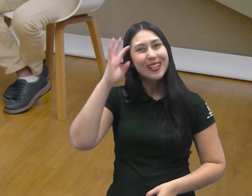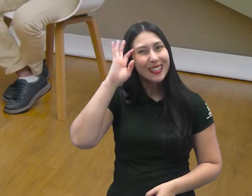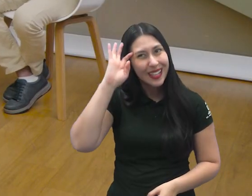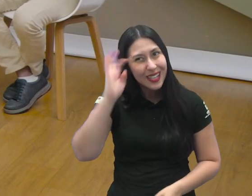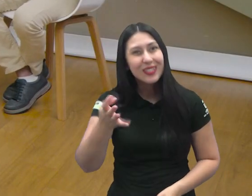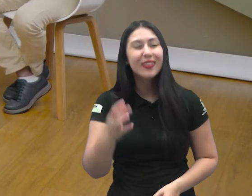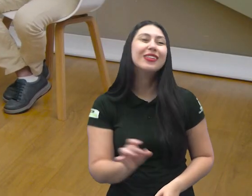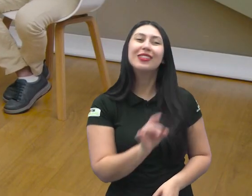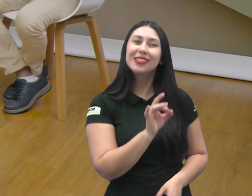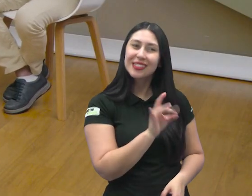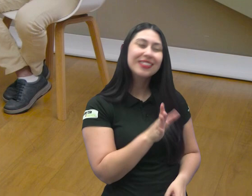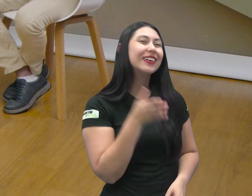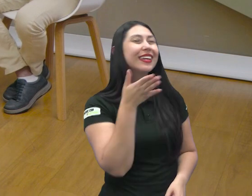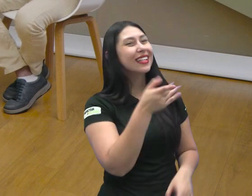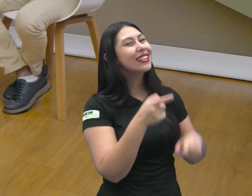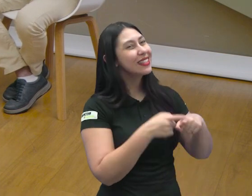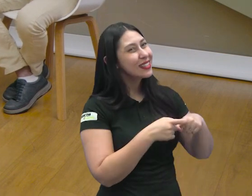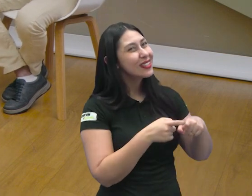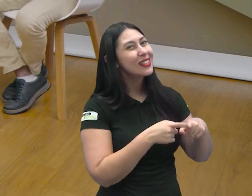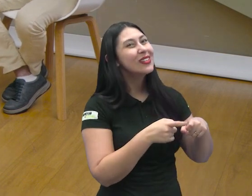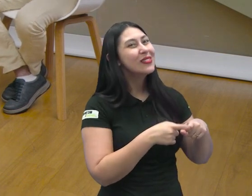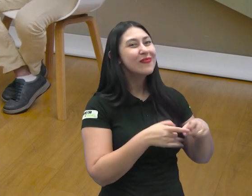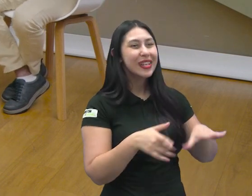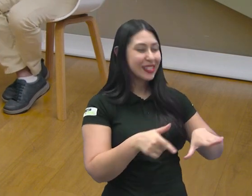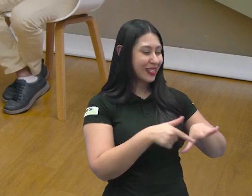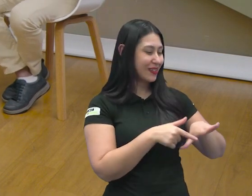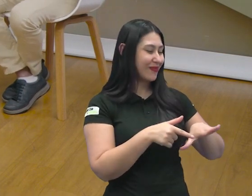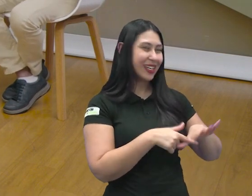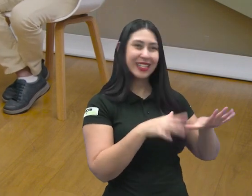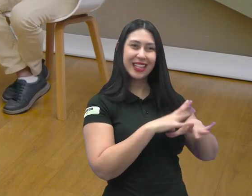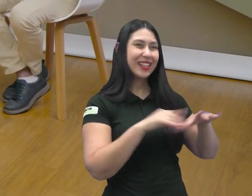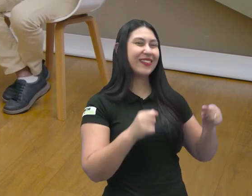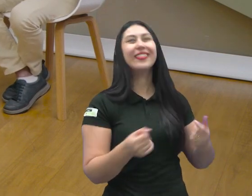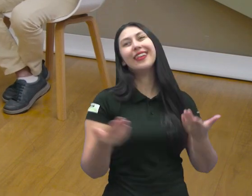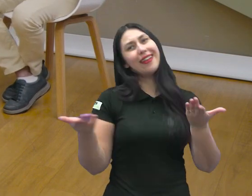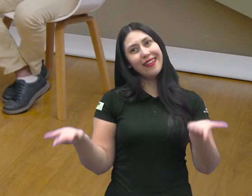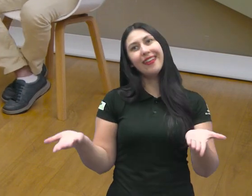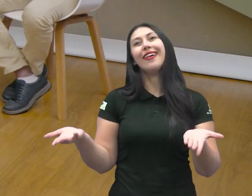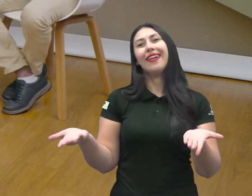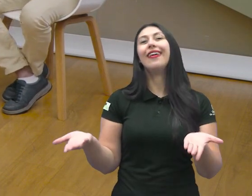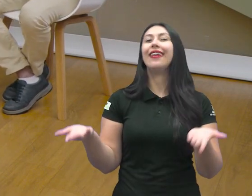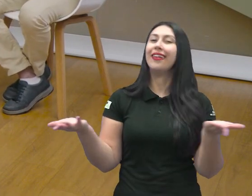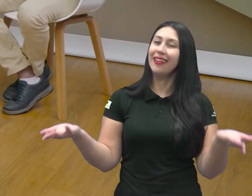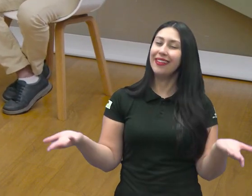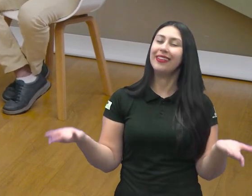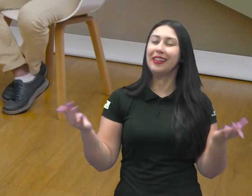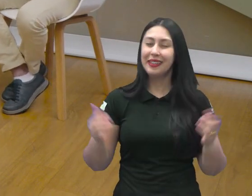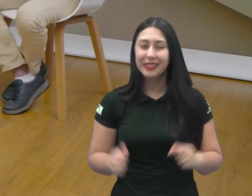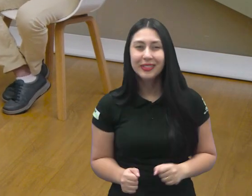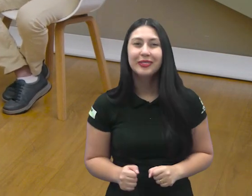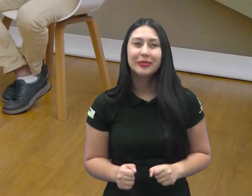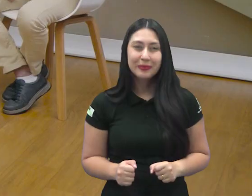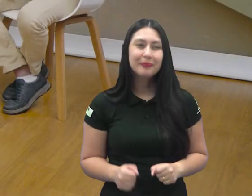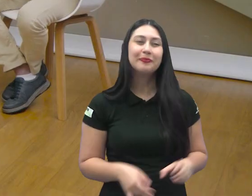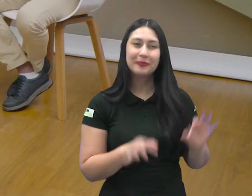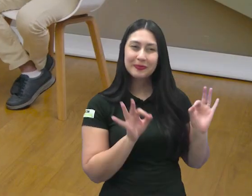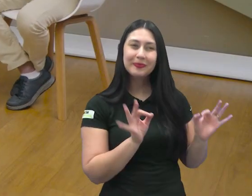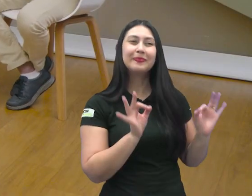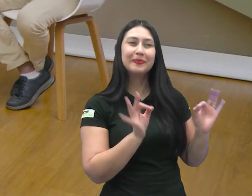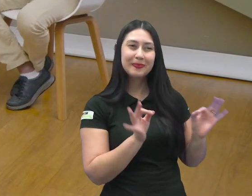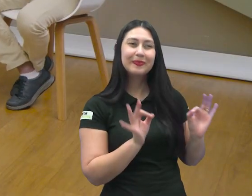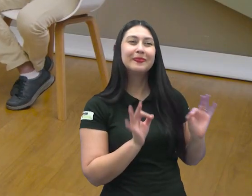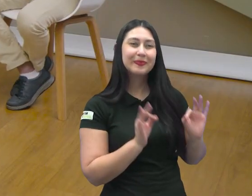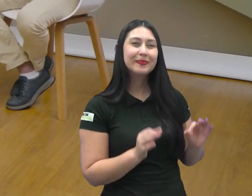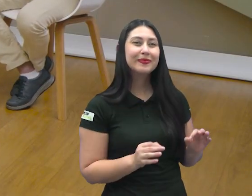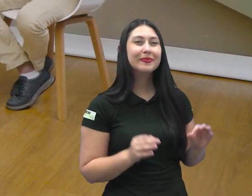fazer o tratamento correto, eu que aposto. os pezinhos E ganho agradecem. Que nem o Flamengo. Tá certo, doutor. Bom,